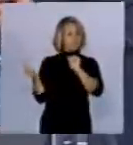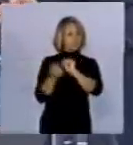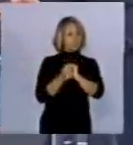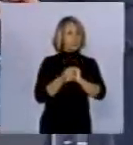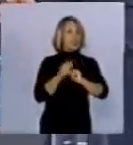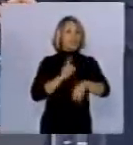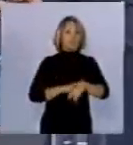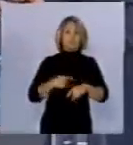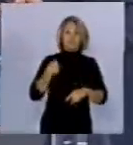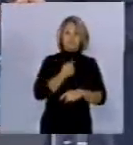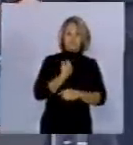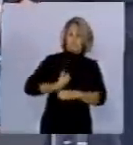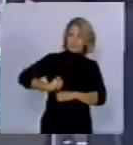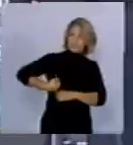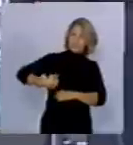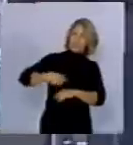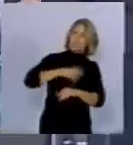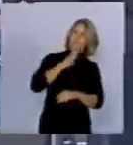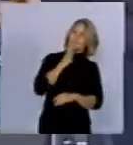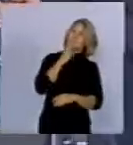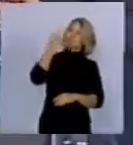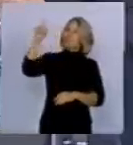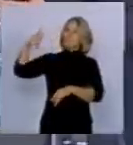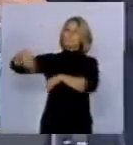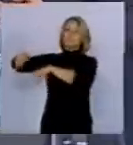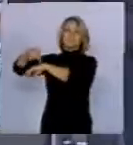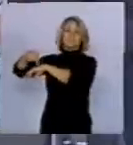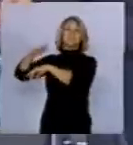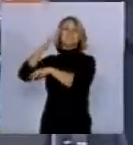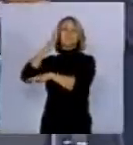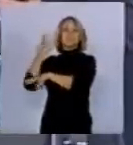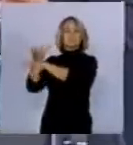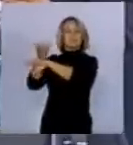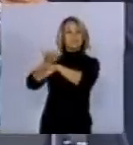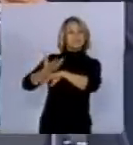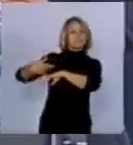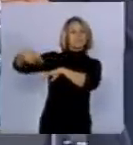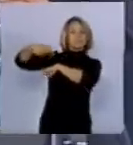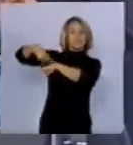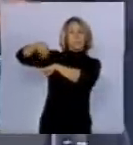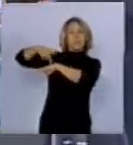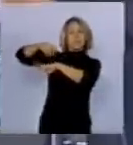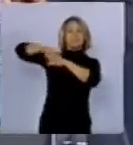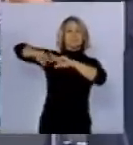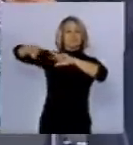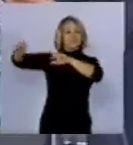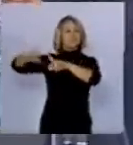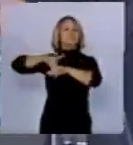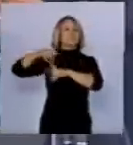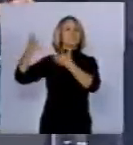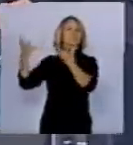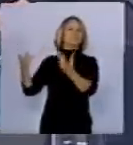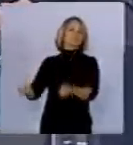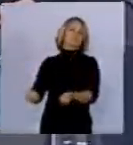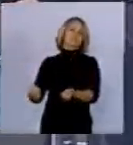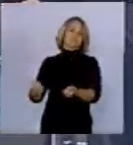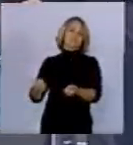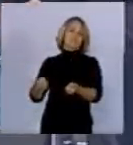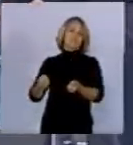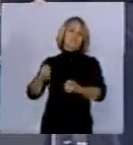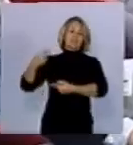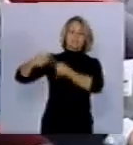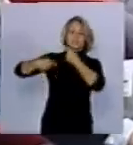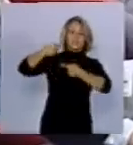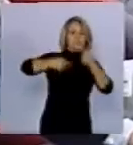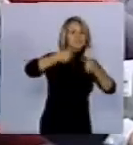viajamos os mercados internacionais e vemos que são exatamente o conteúdo destes países que possuem inserção e competitividade em